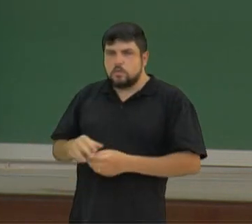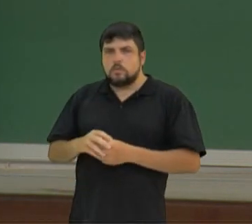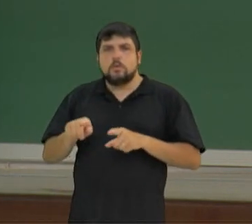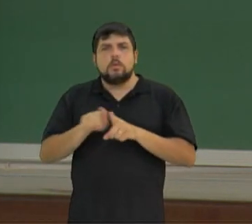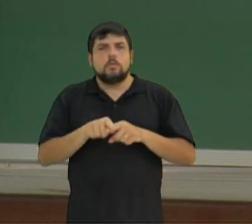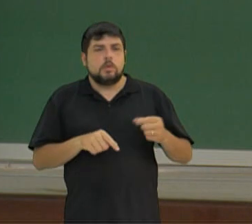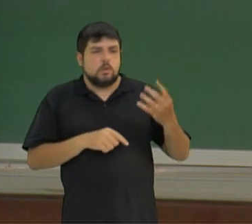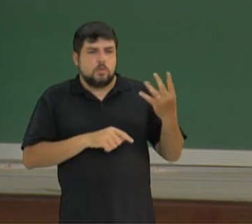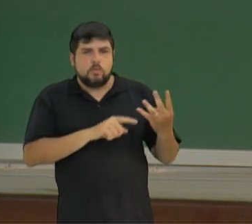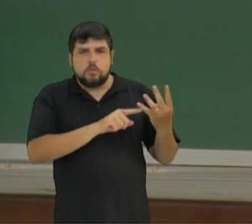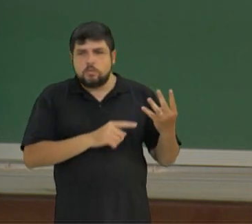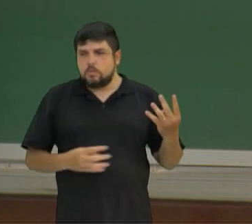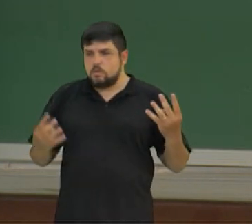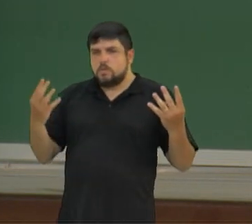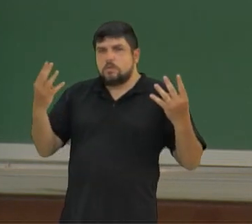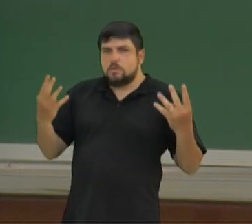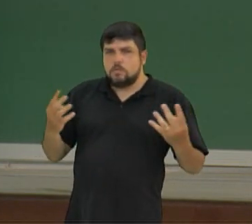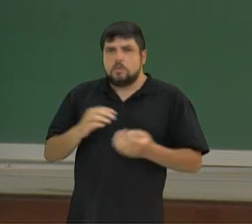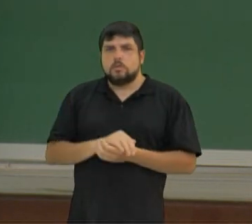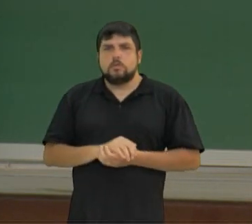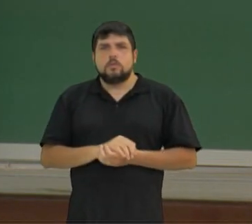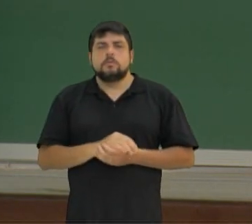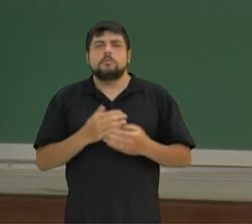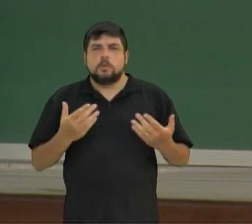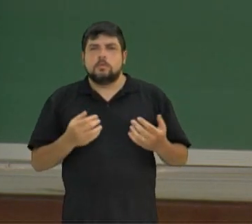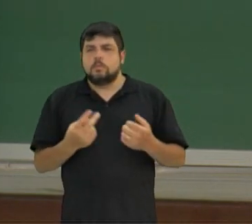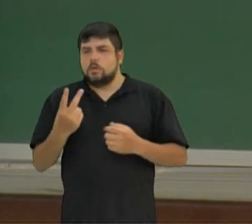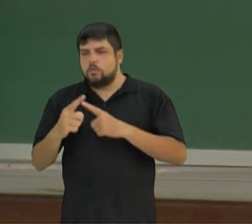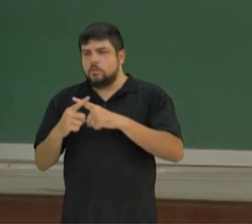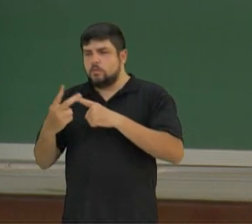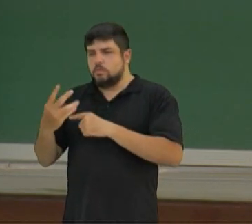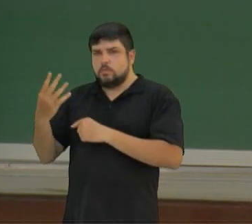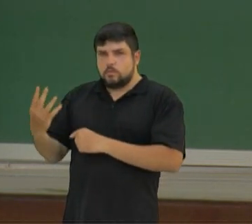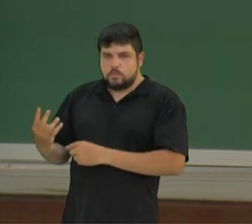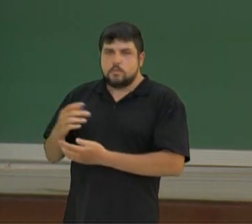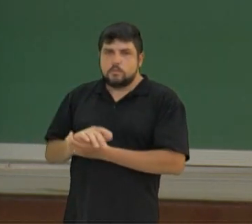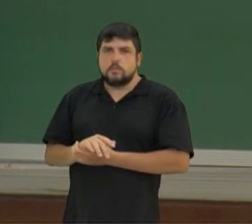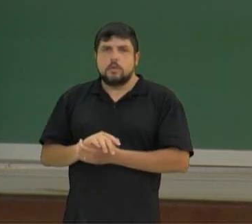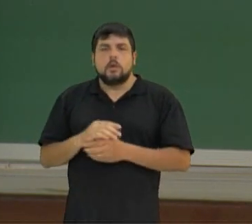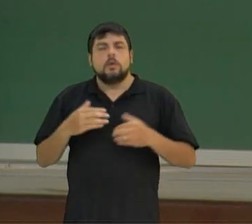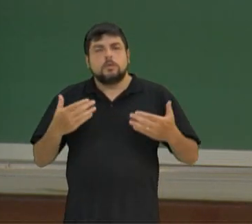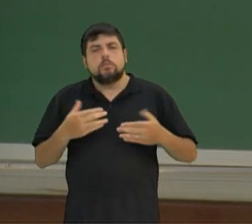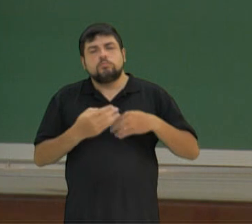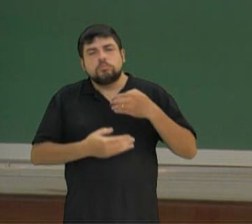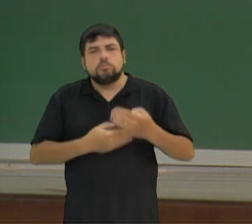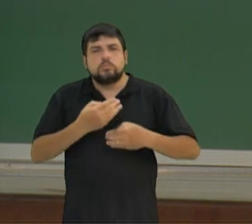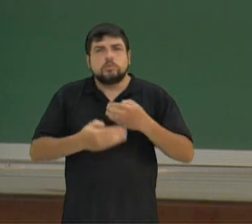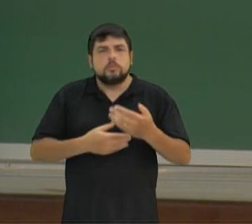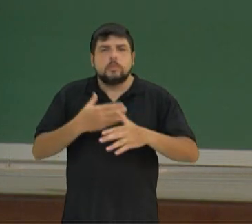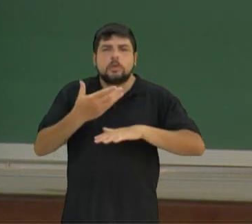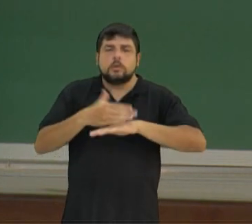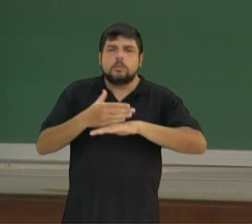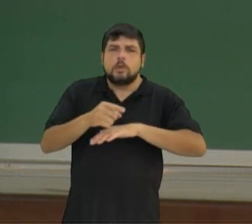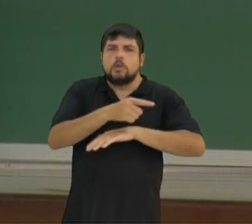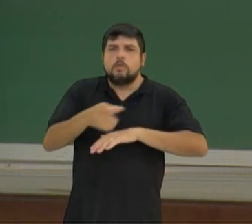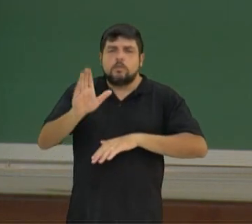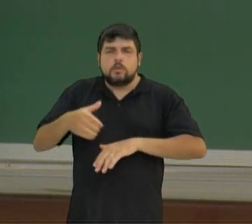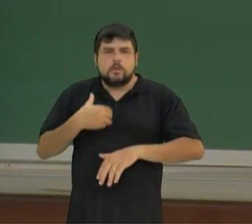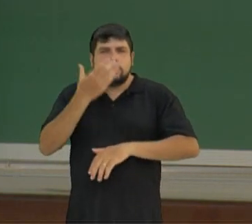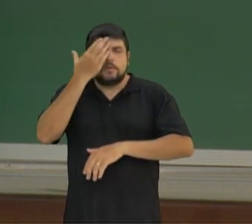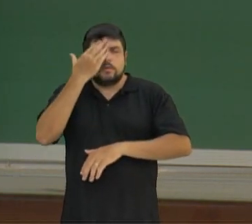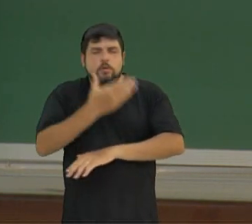aqui, eu tenho que ter 4 hidrogênios lá. Então, 2 vezes 2, 4 hidrogênios. E assim a gente segue fazendo, como vocês já estão super craques,